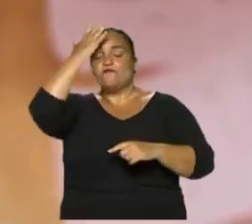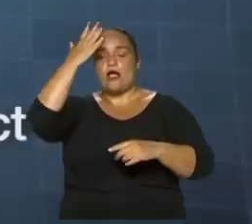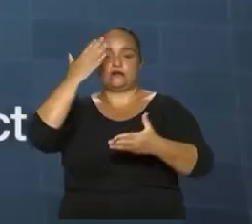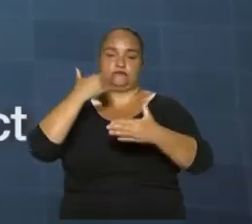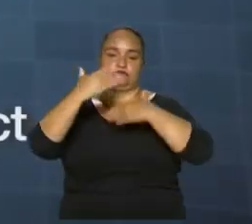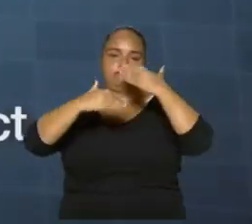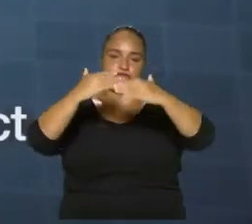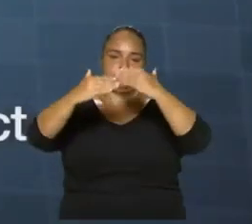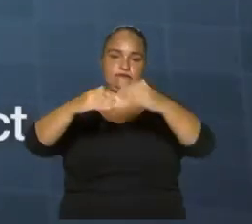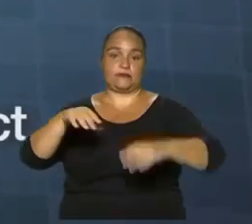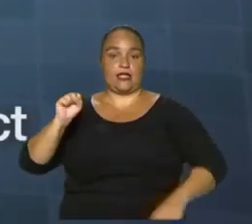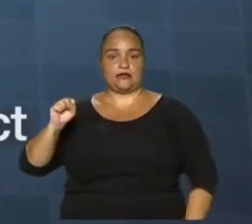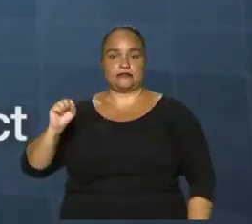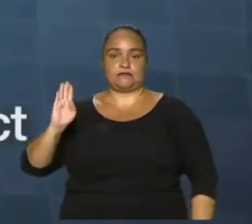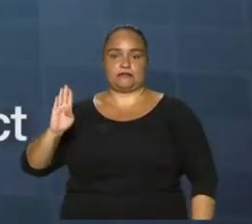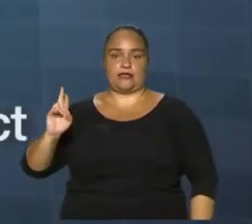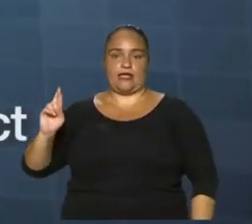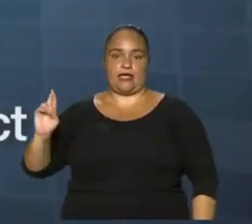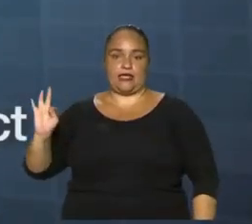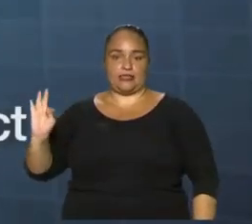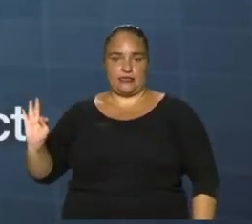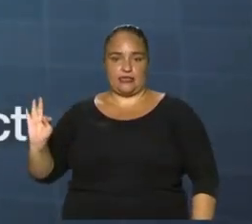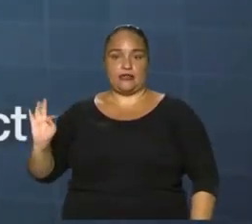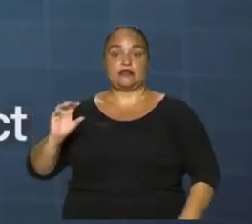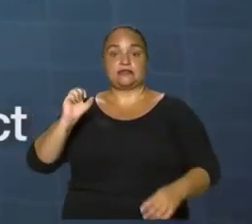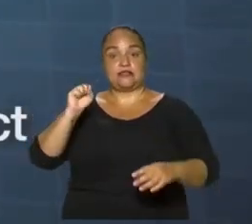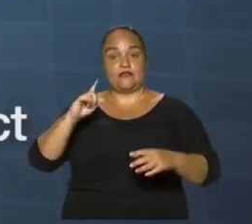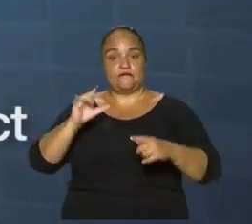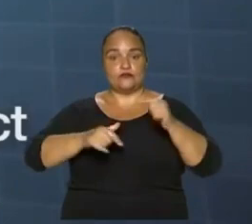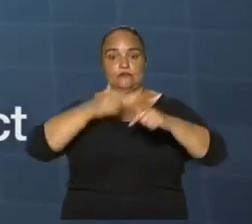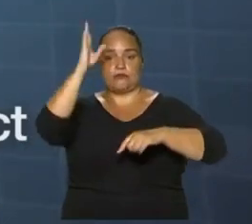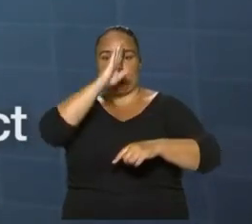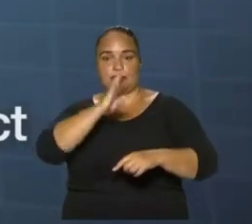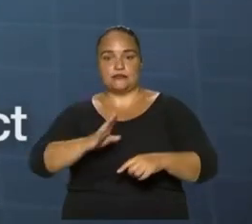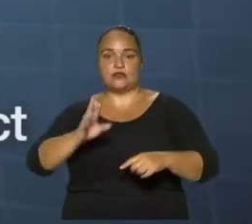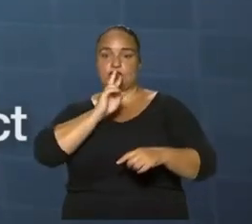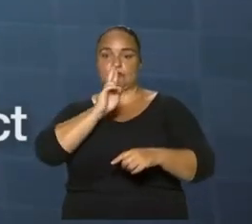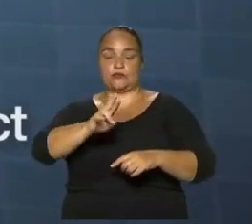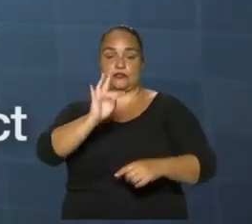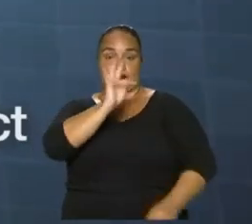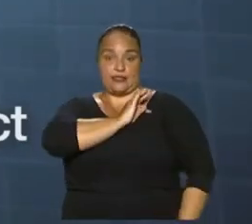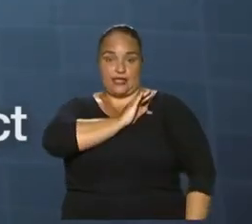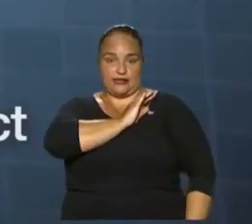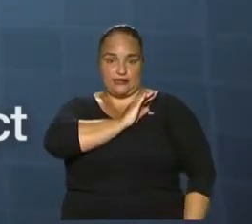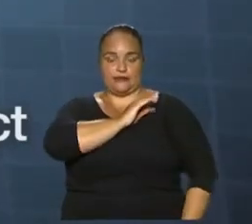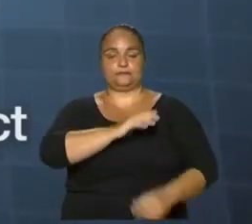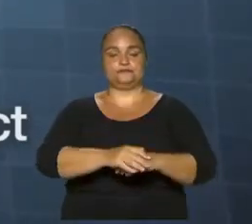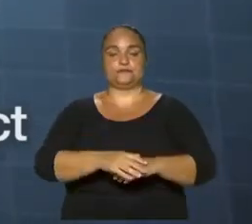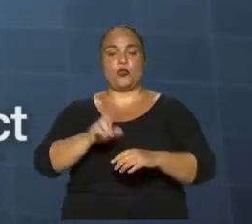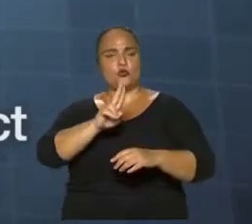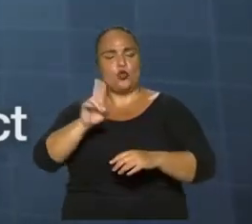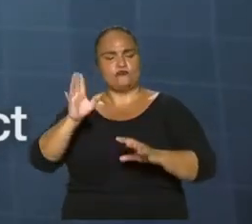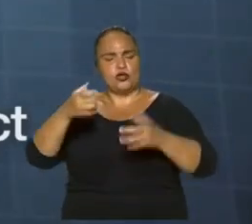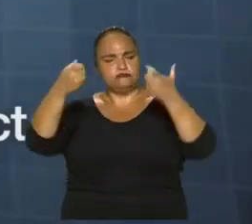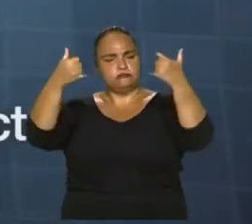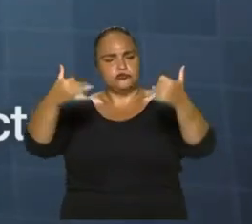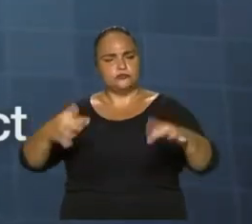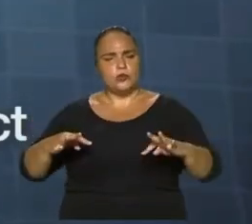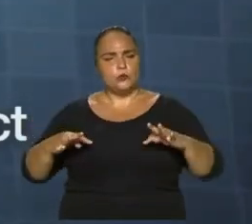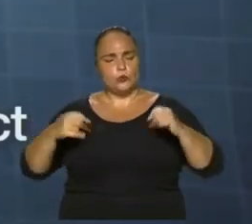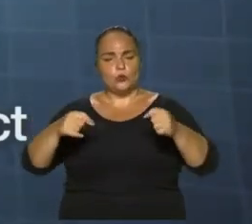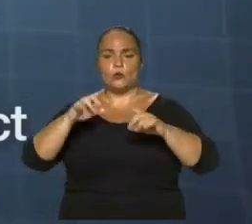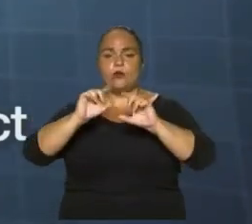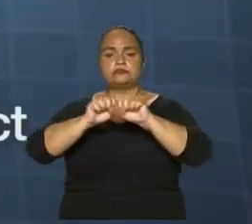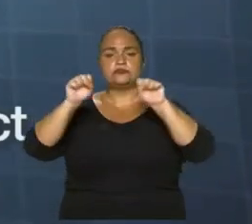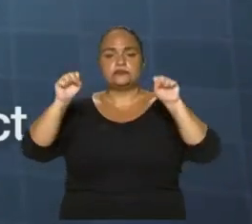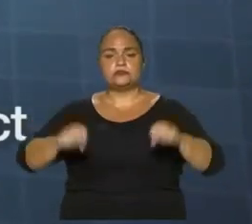processo. É o SBRT, o Serviço Brasileiro de Respostas Técnicas. O nome já diz tudo. É um